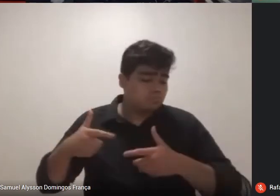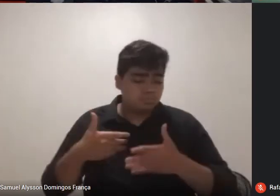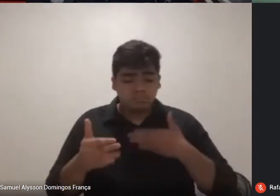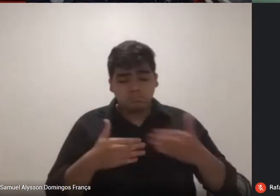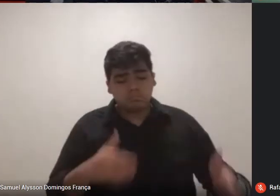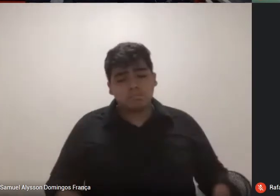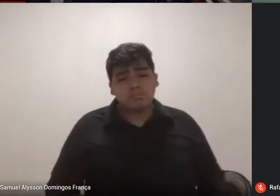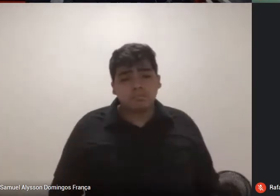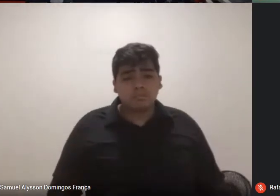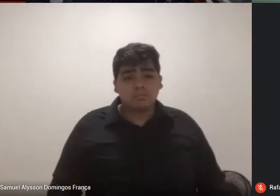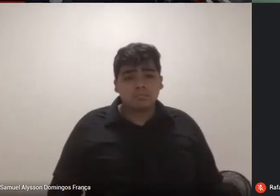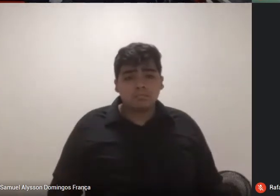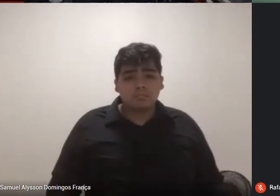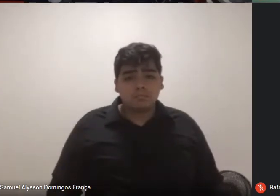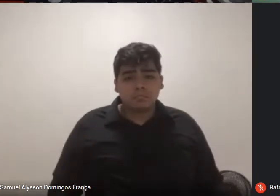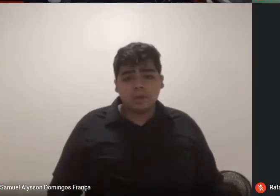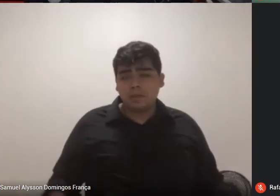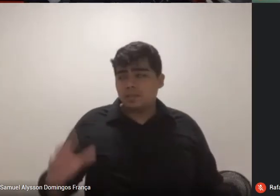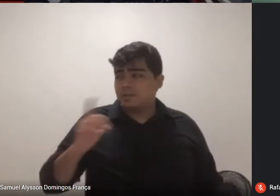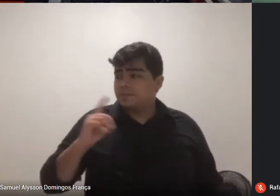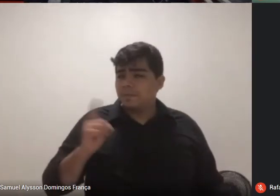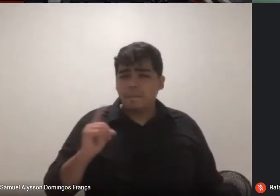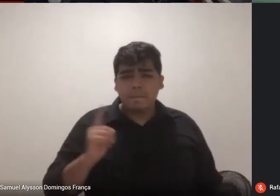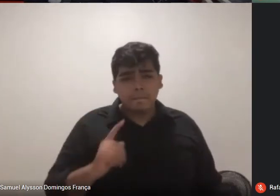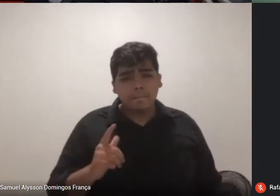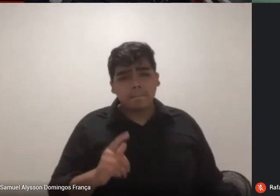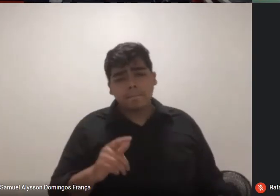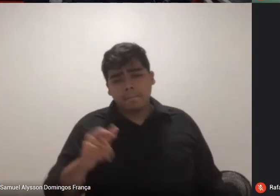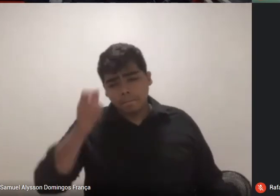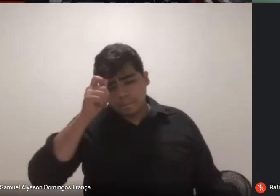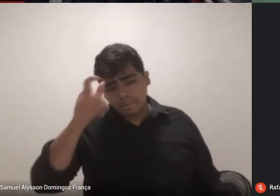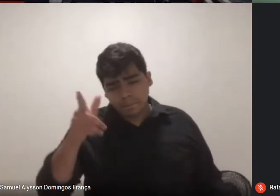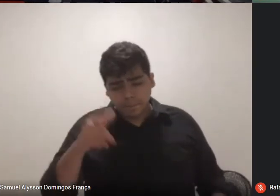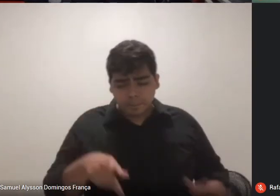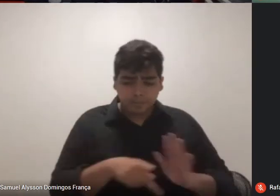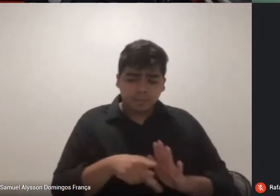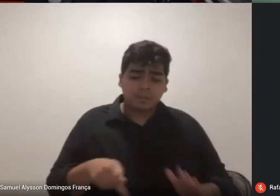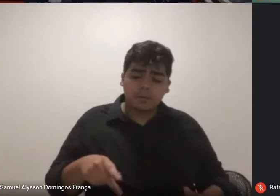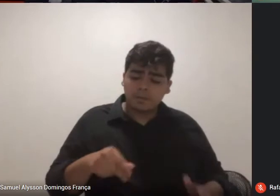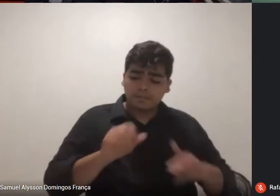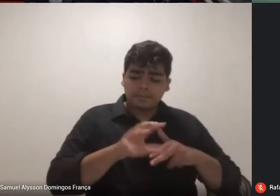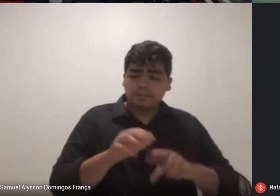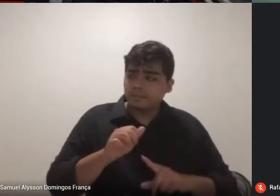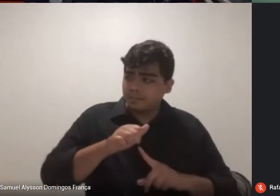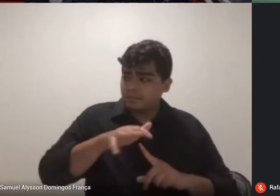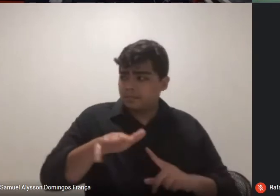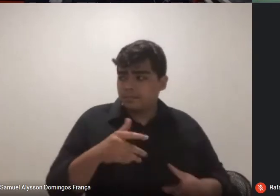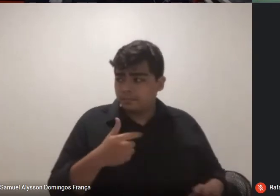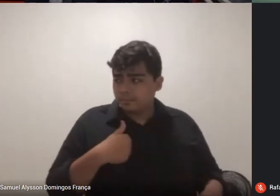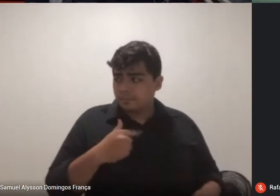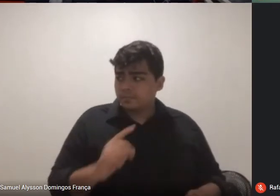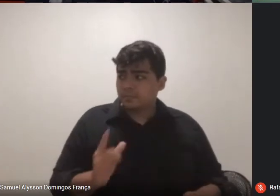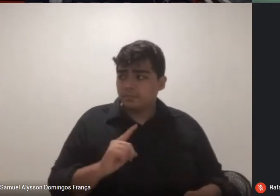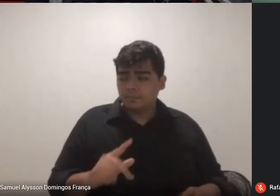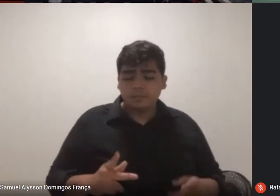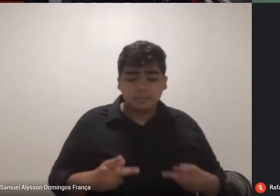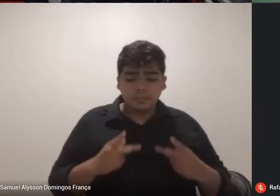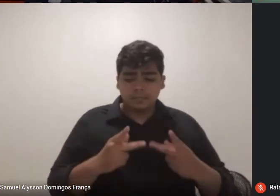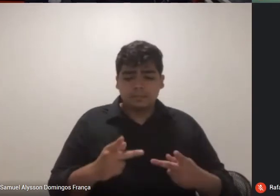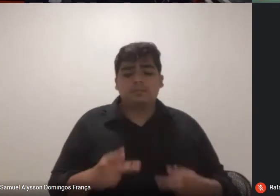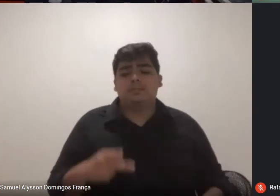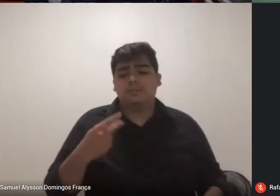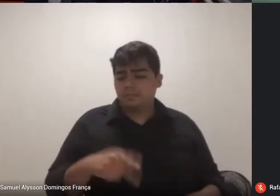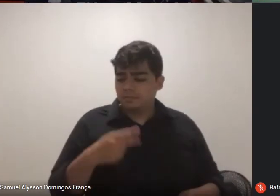E a ideia é que, depois, junto ao núcleo de extensão, eu consegui trazer esse projeto para o